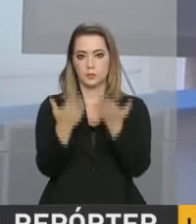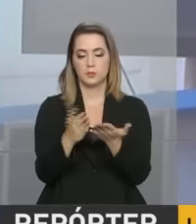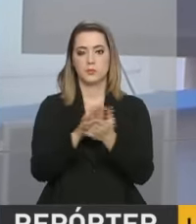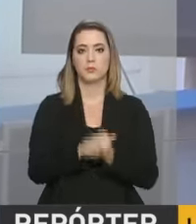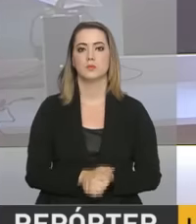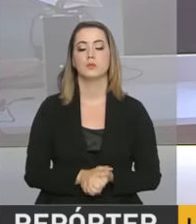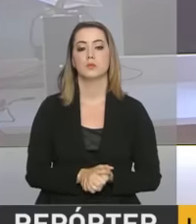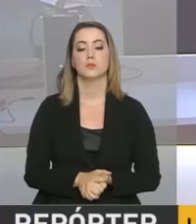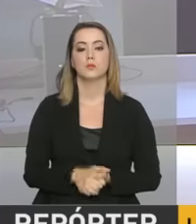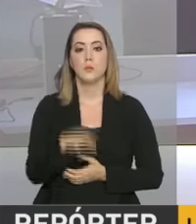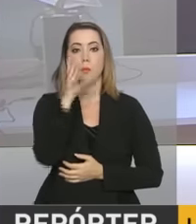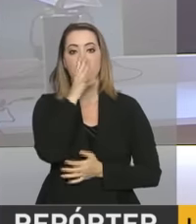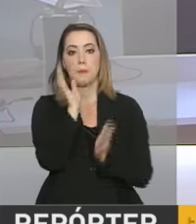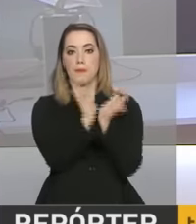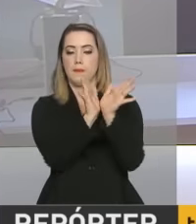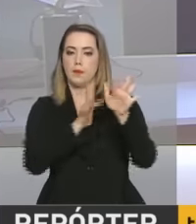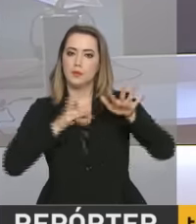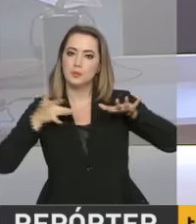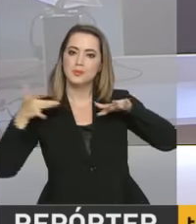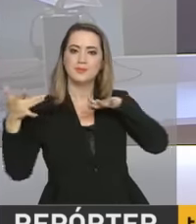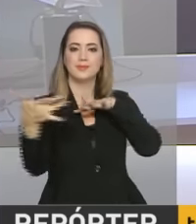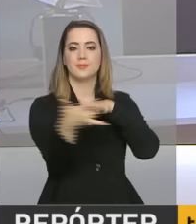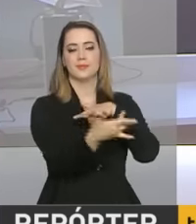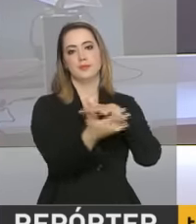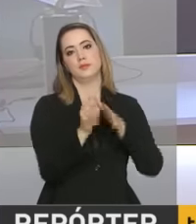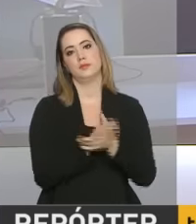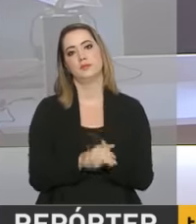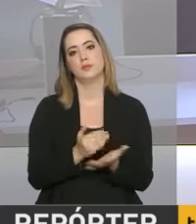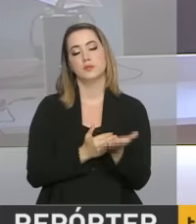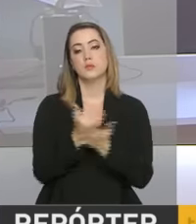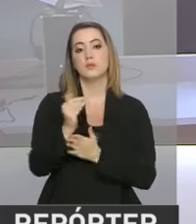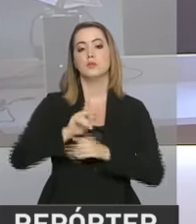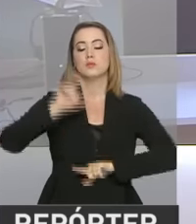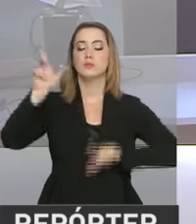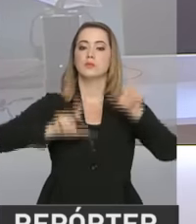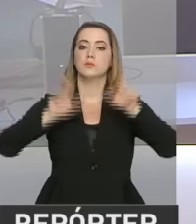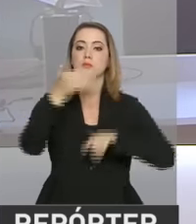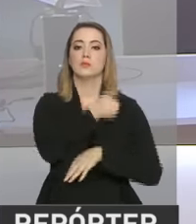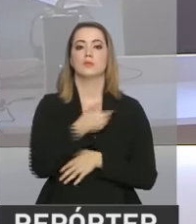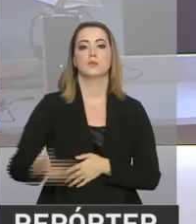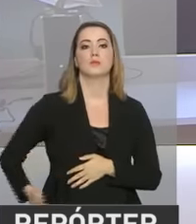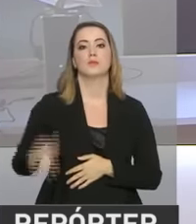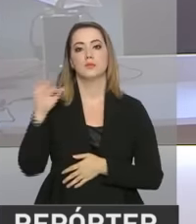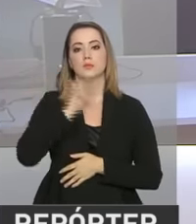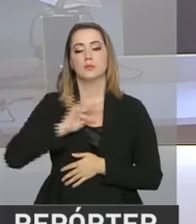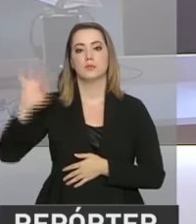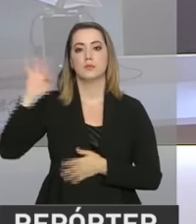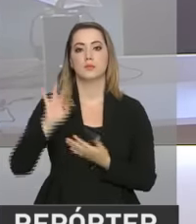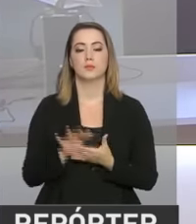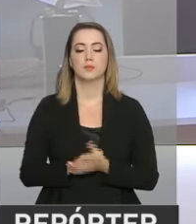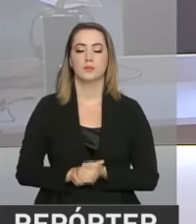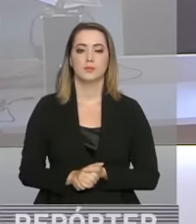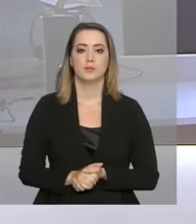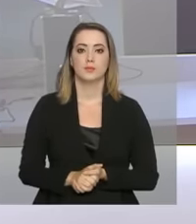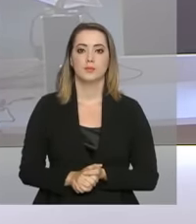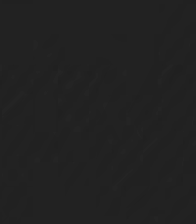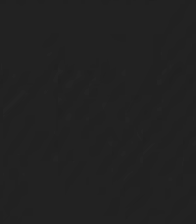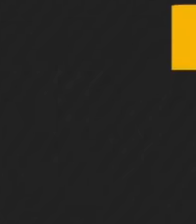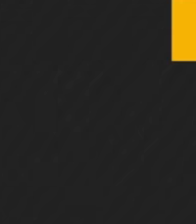edição. Acompanhe as novidades também pelas redes sociais e continue com a gente na NBR, a TV do Governo Federal.